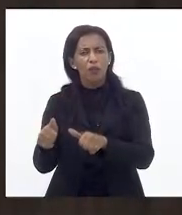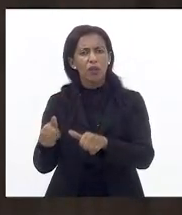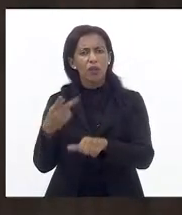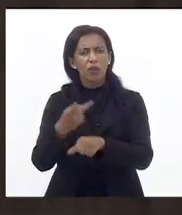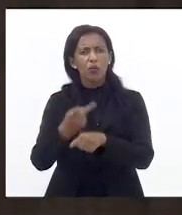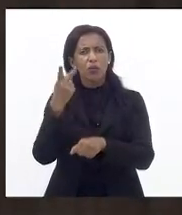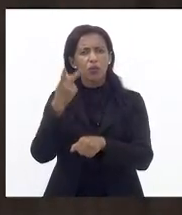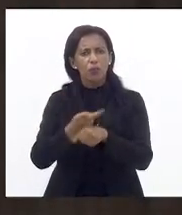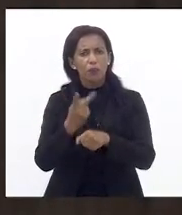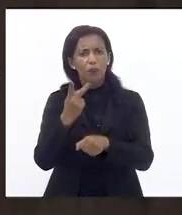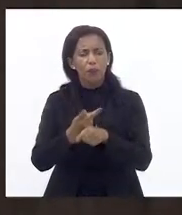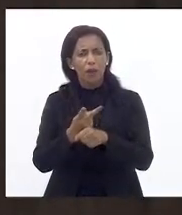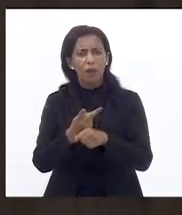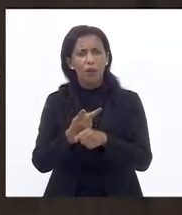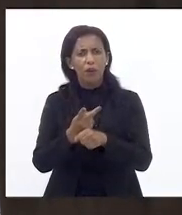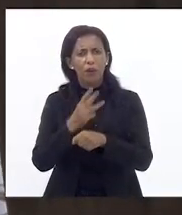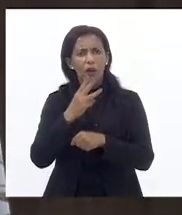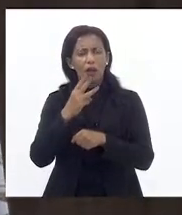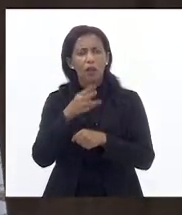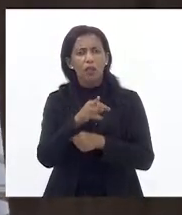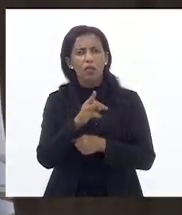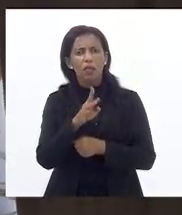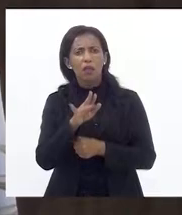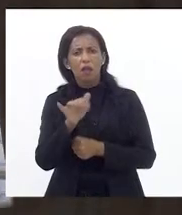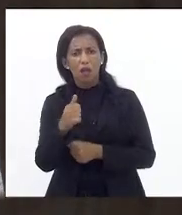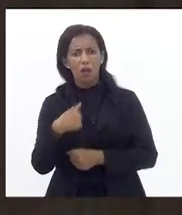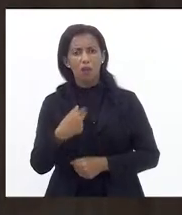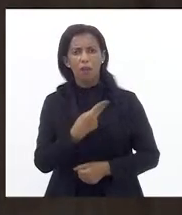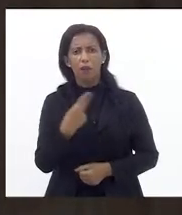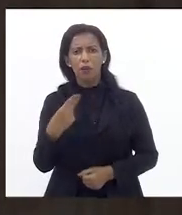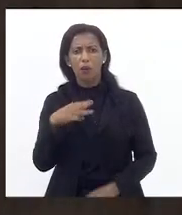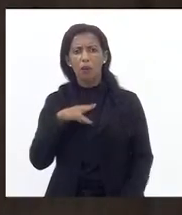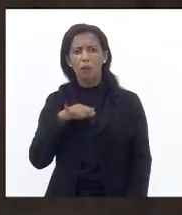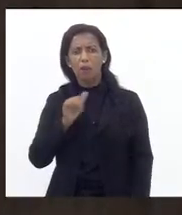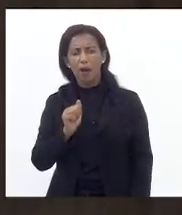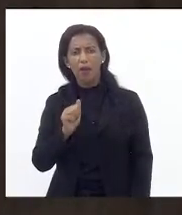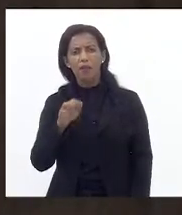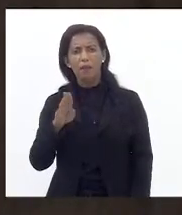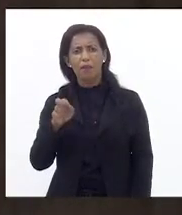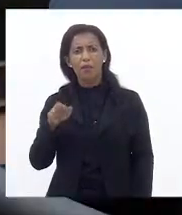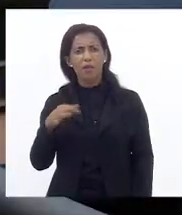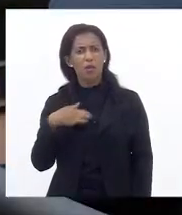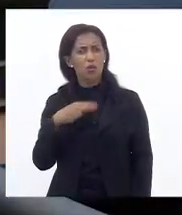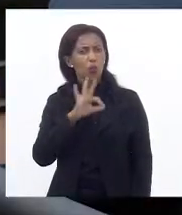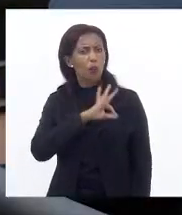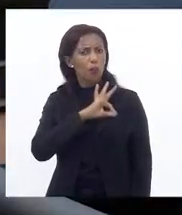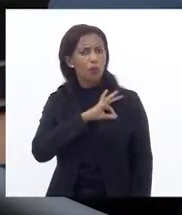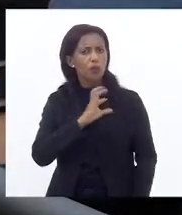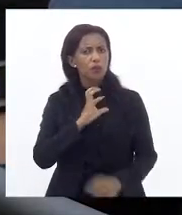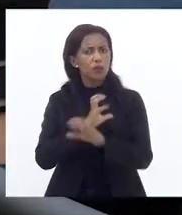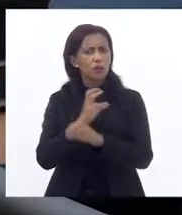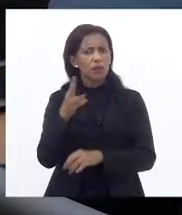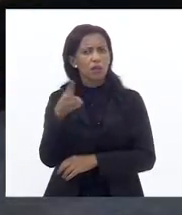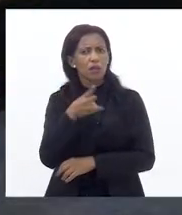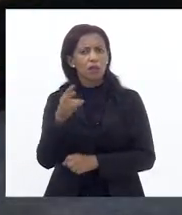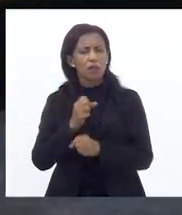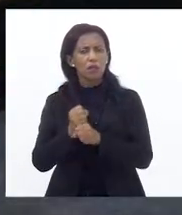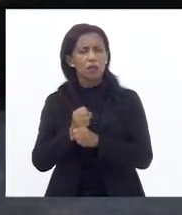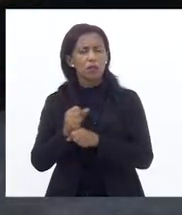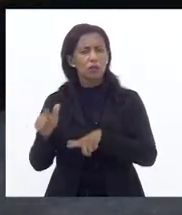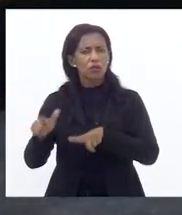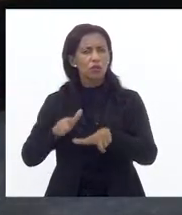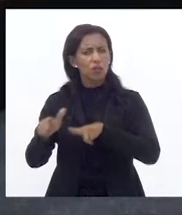clientes meu nome é Márcia Bezerra sou o policial civil com 33 anos de